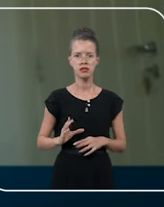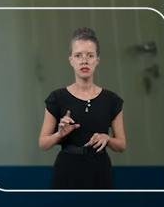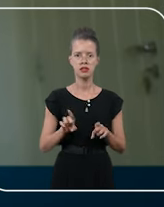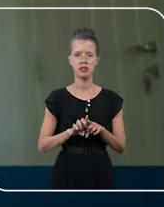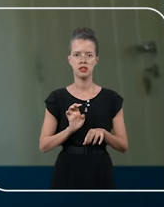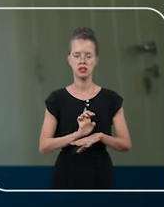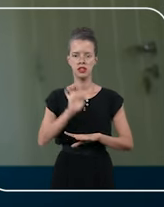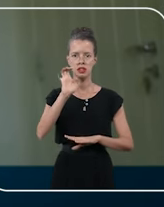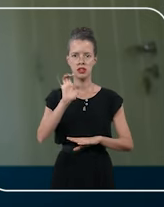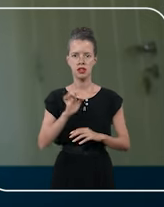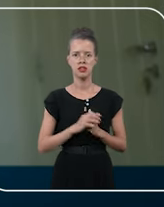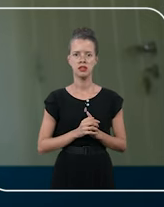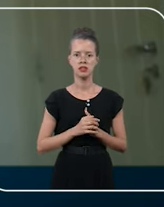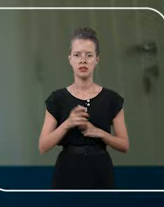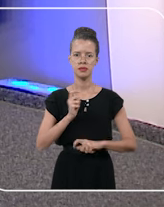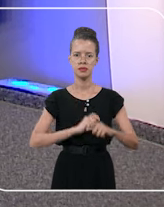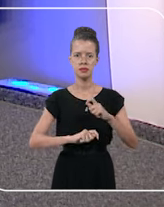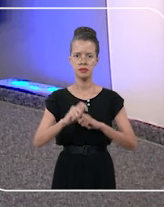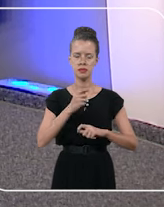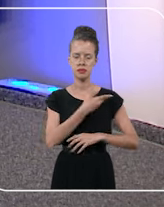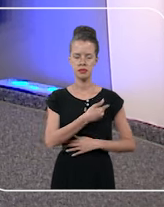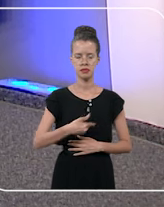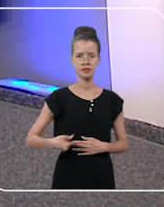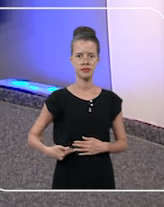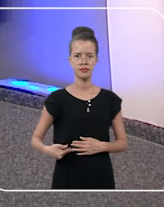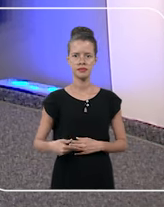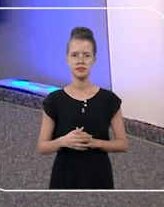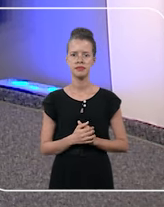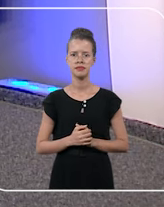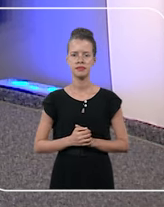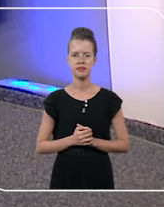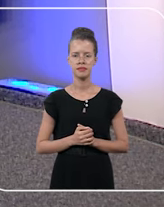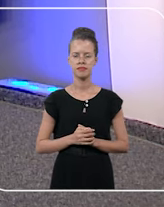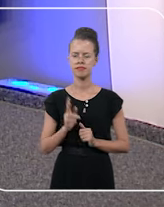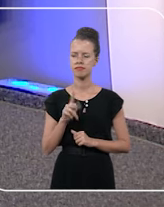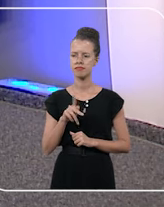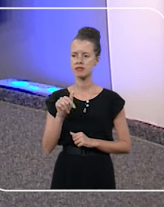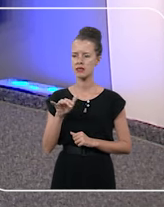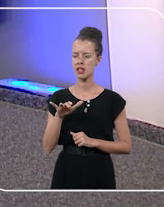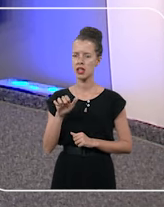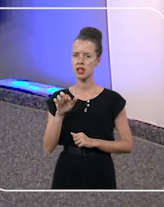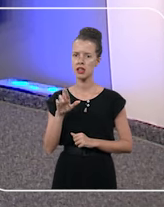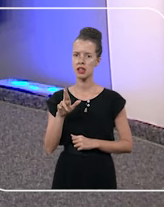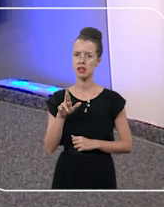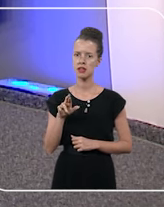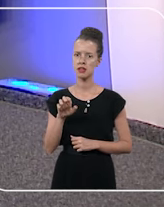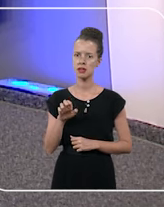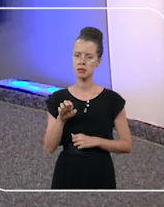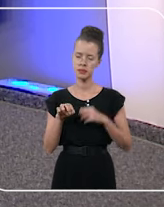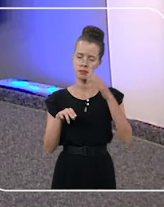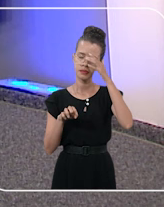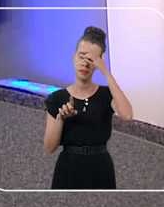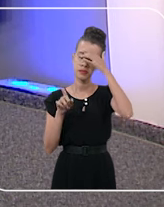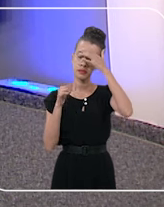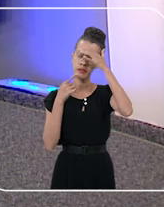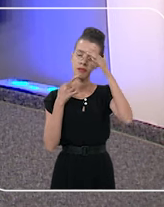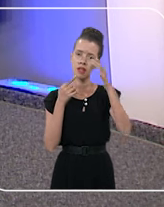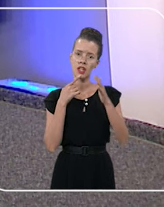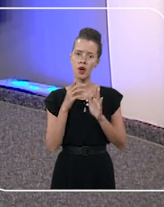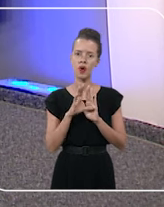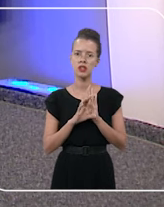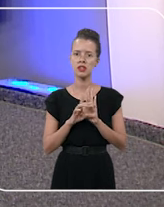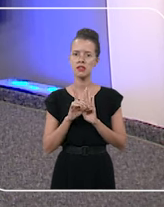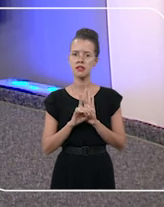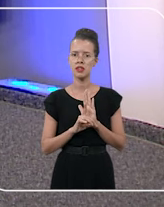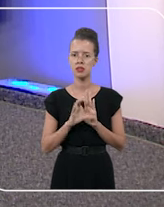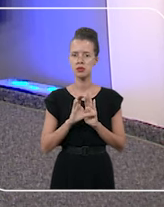da administração pública. Professor Guilherme, e em quais situações o Código de Defesa do Consumidor seria aplicado nessa situação de erro